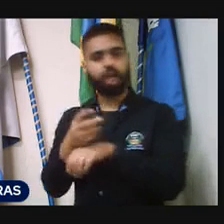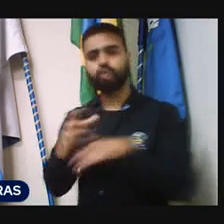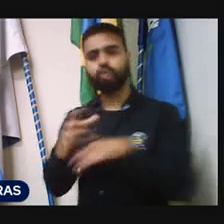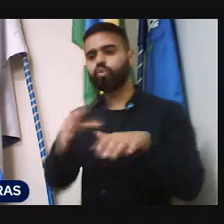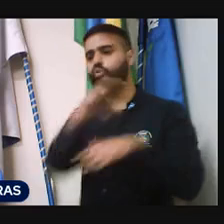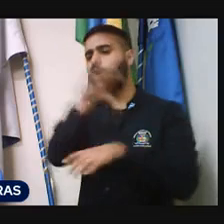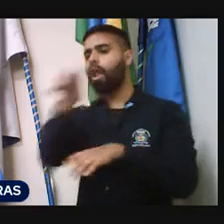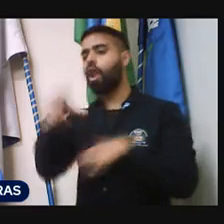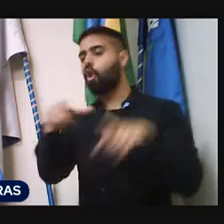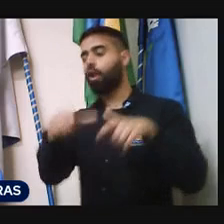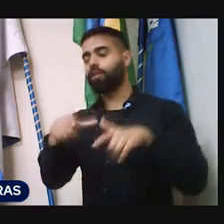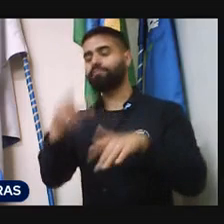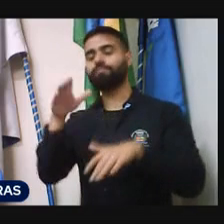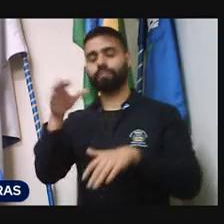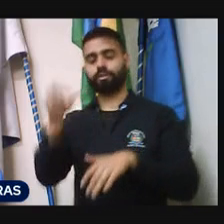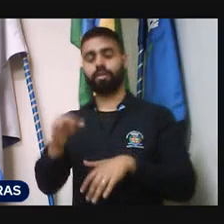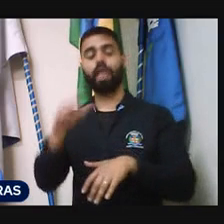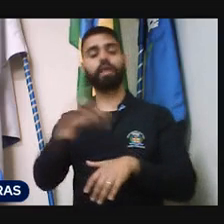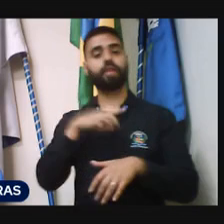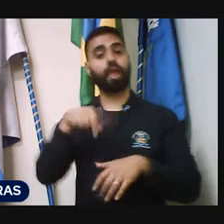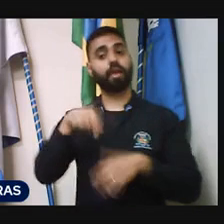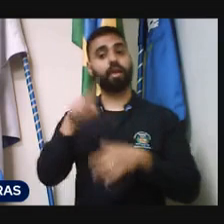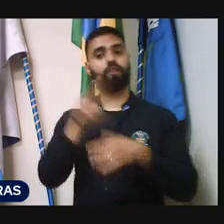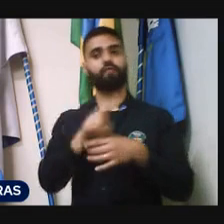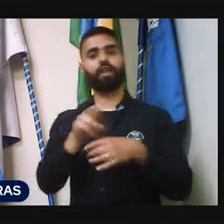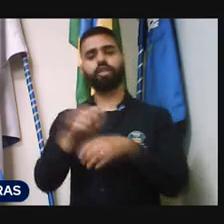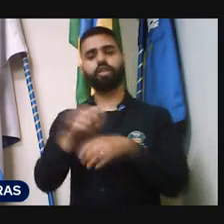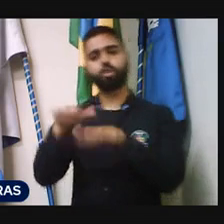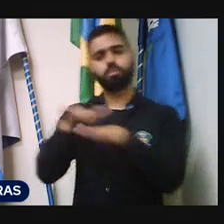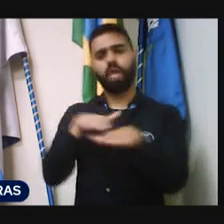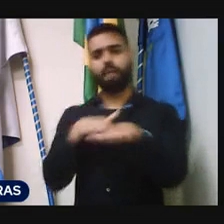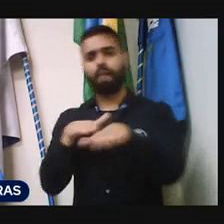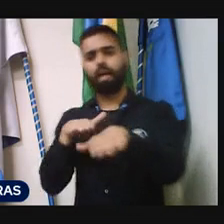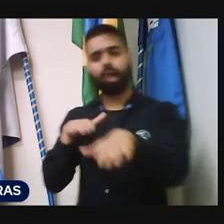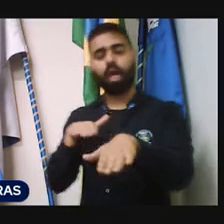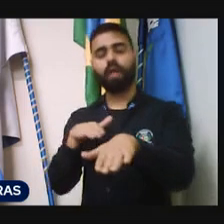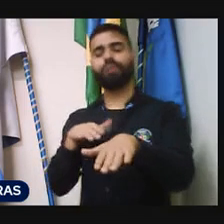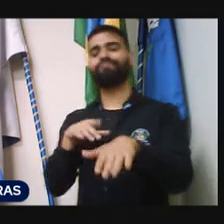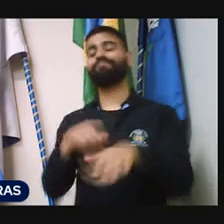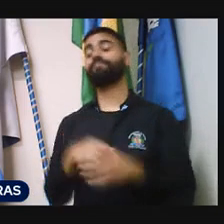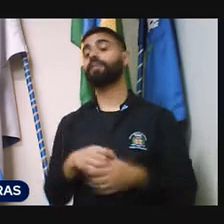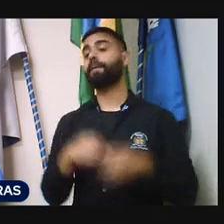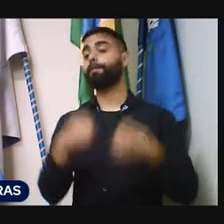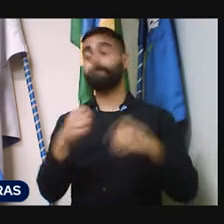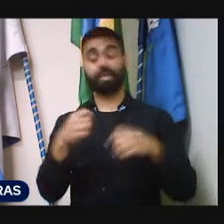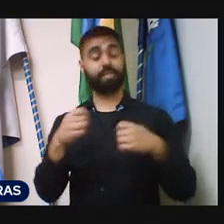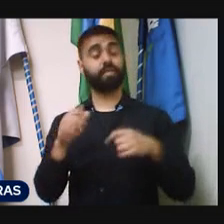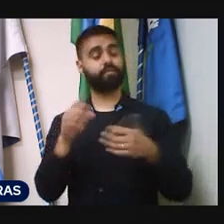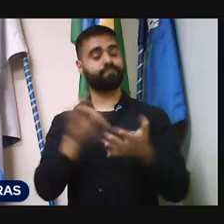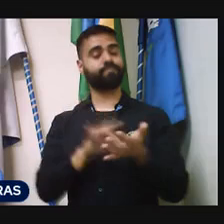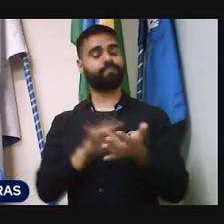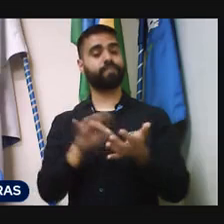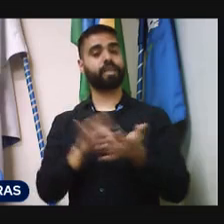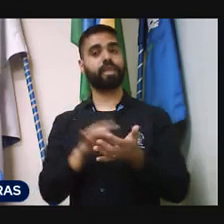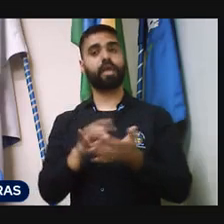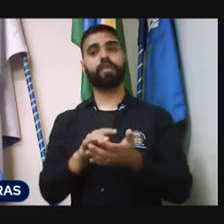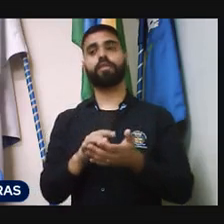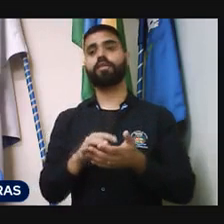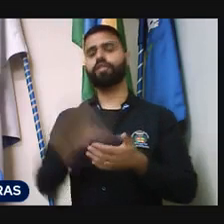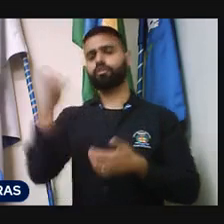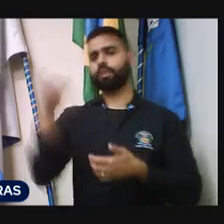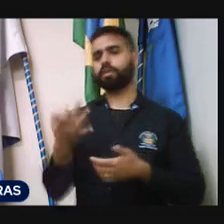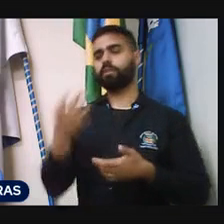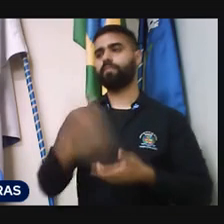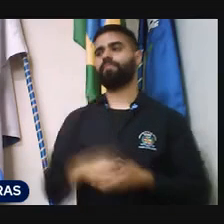os setores do município a avaliação planos em locais com alto fluxo de movimento se mostra necessário para países